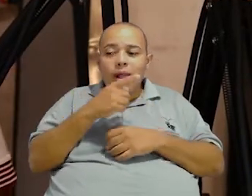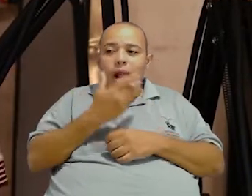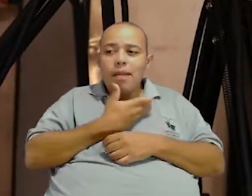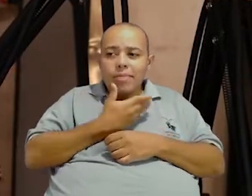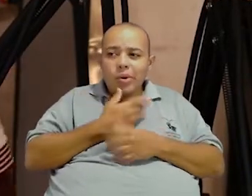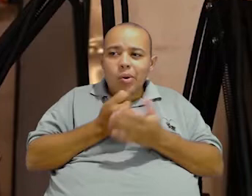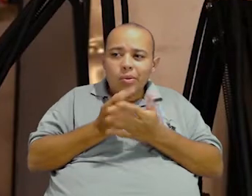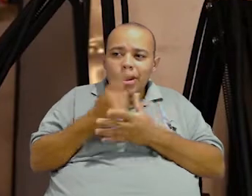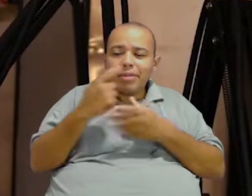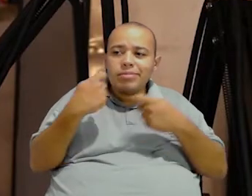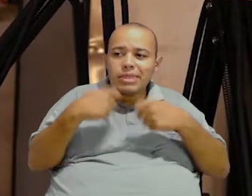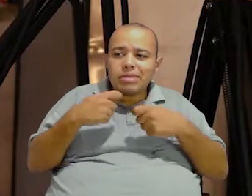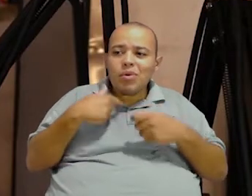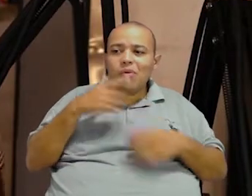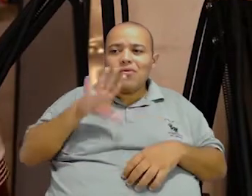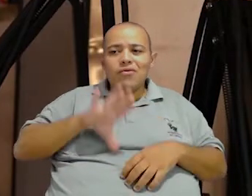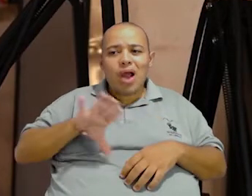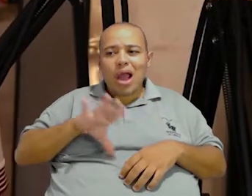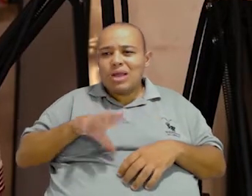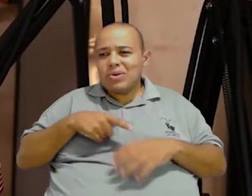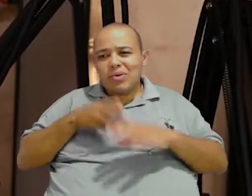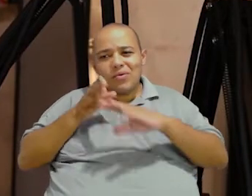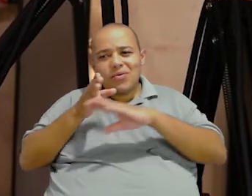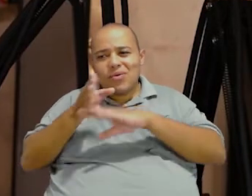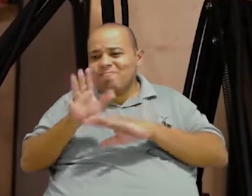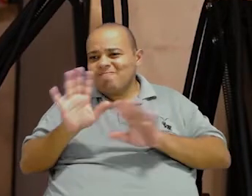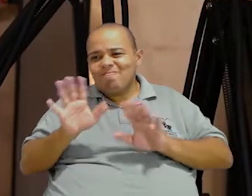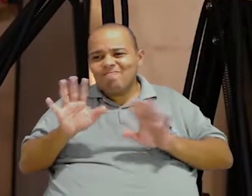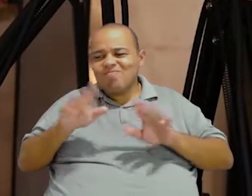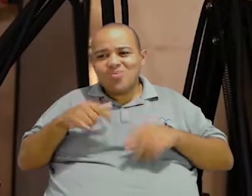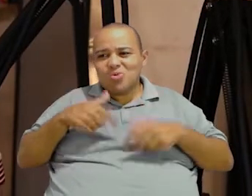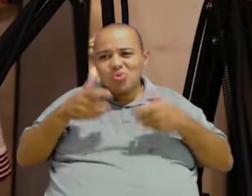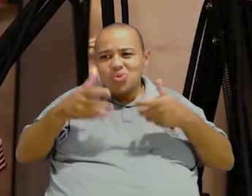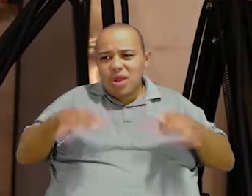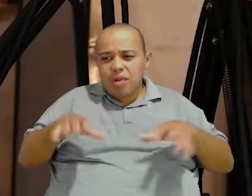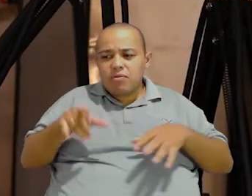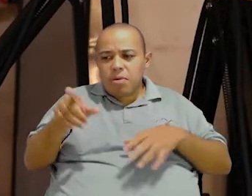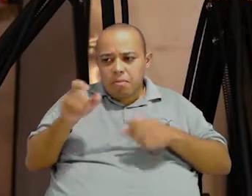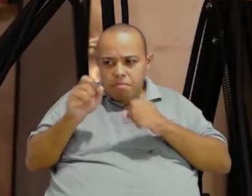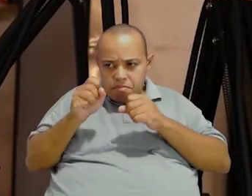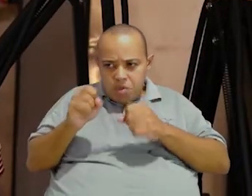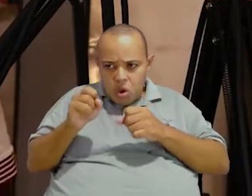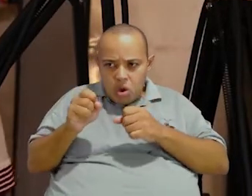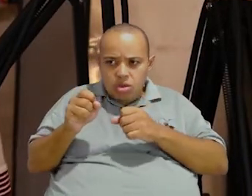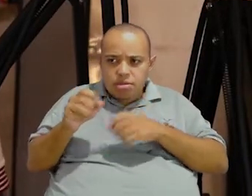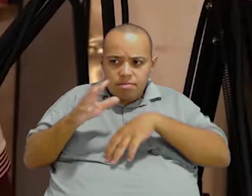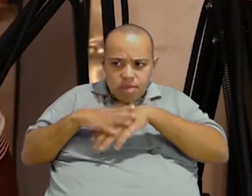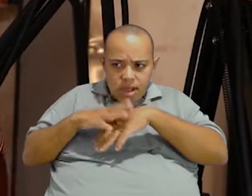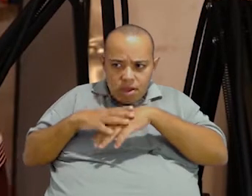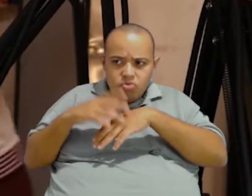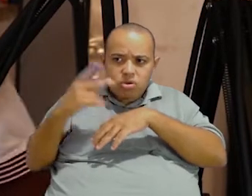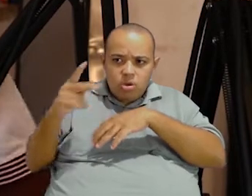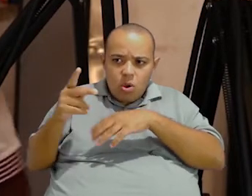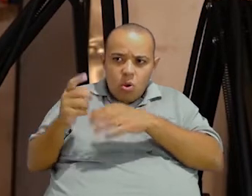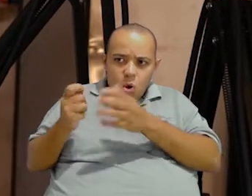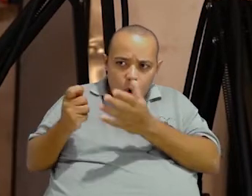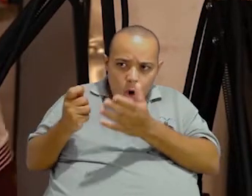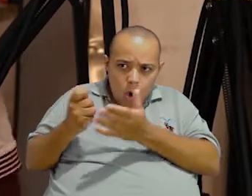X, mas eu sou vascaíno e eu não piso nesse território. Então, você poderia, por